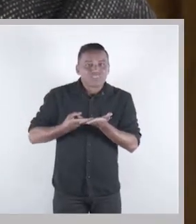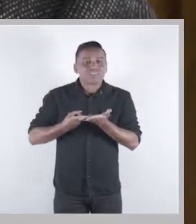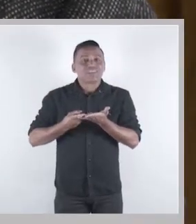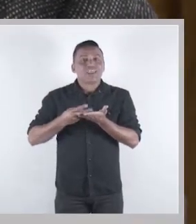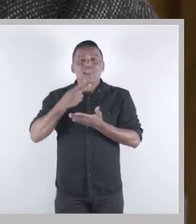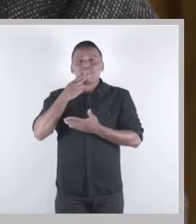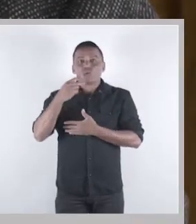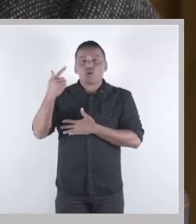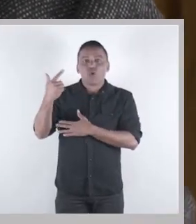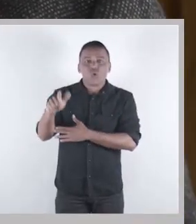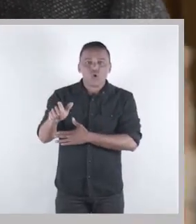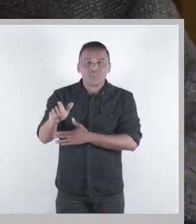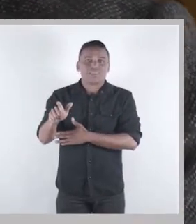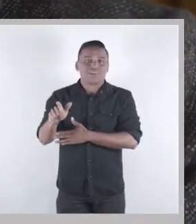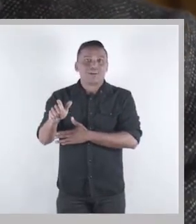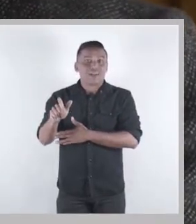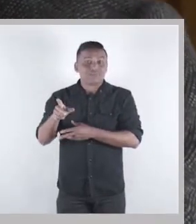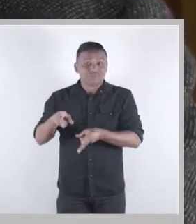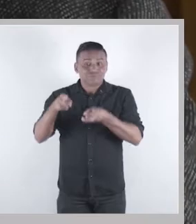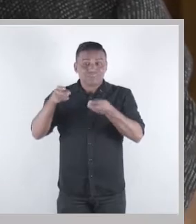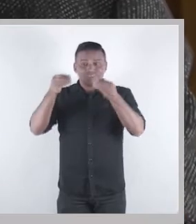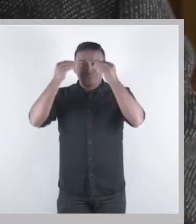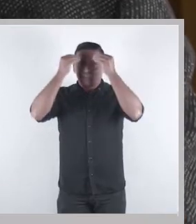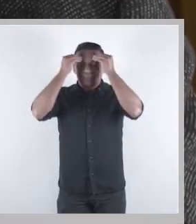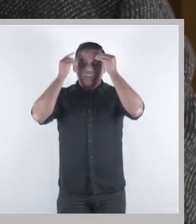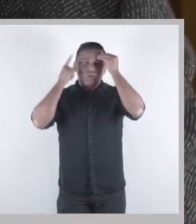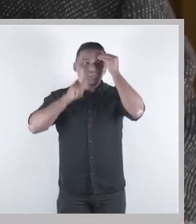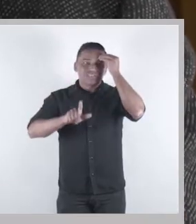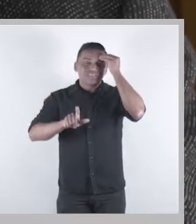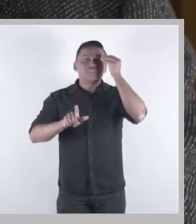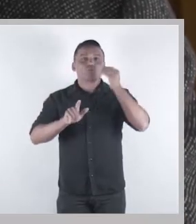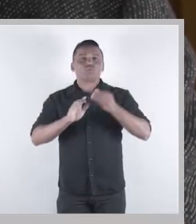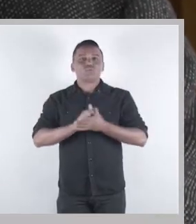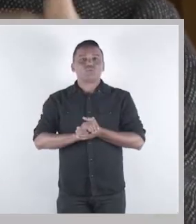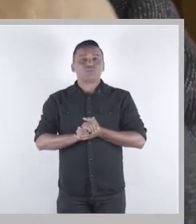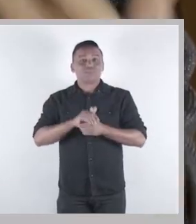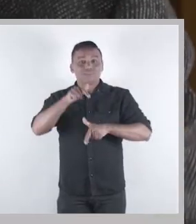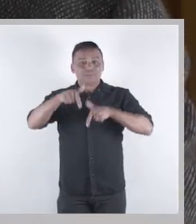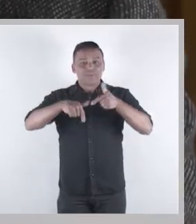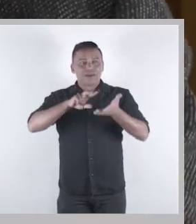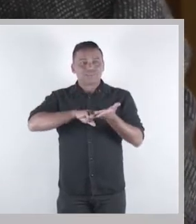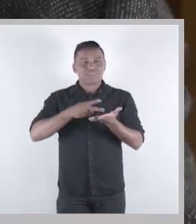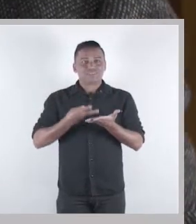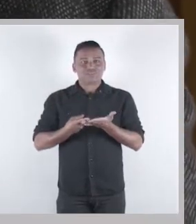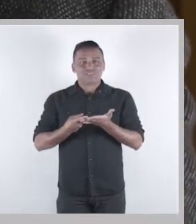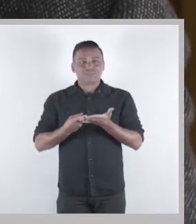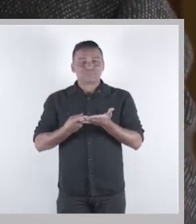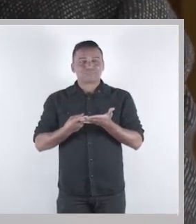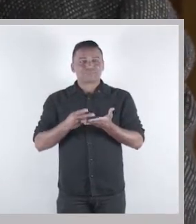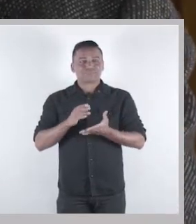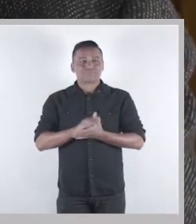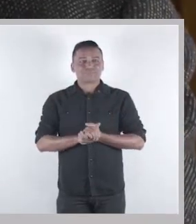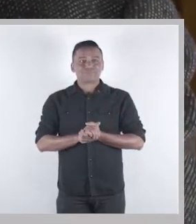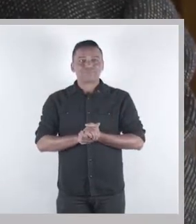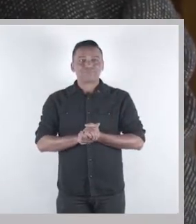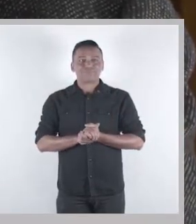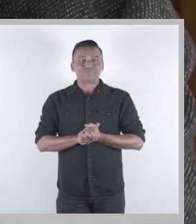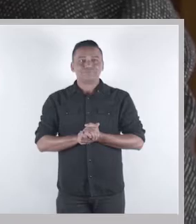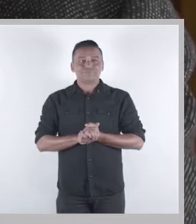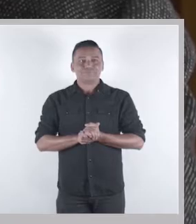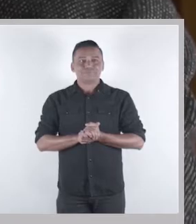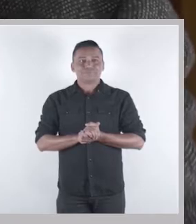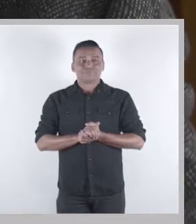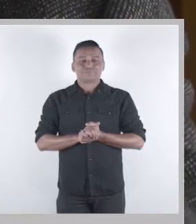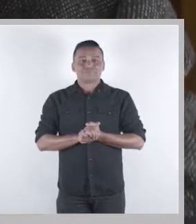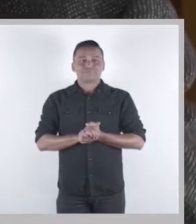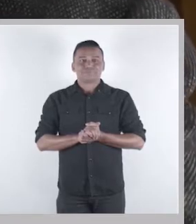pêlo a tradução é essa essa essa coisa o que você quis dizer e nem